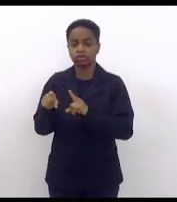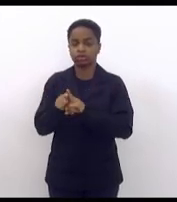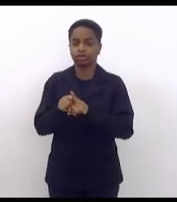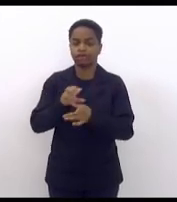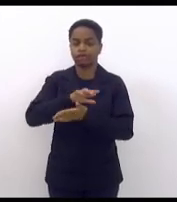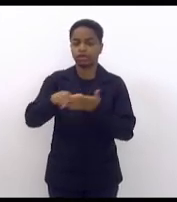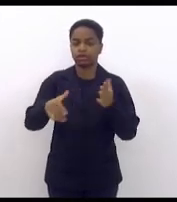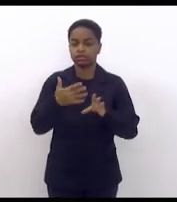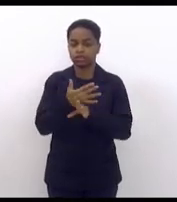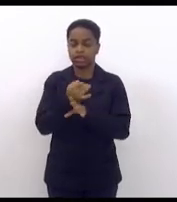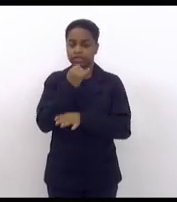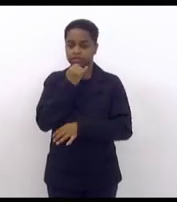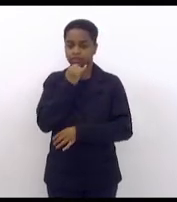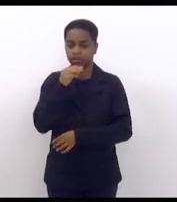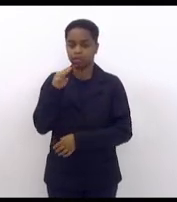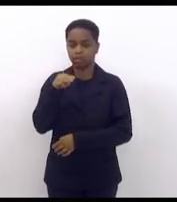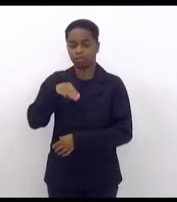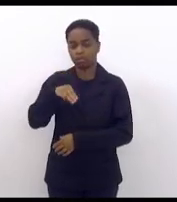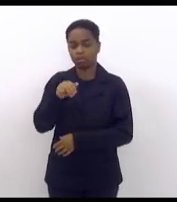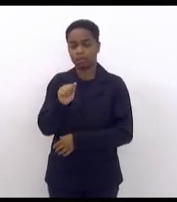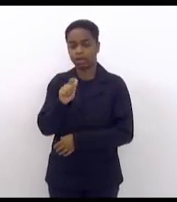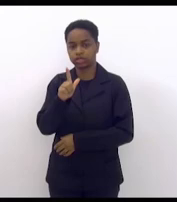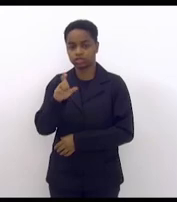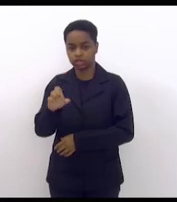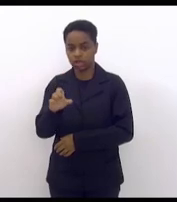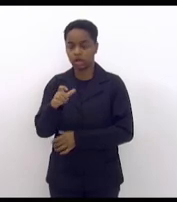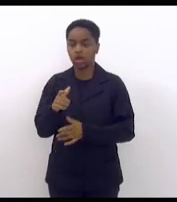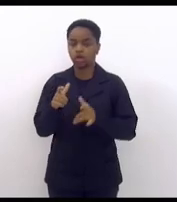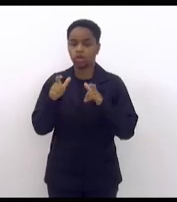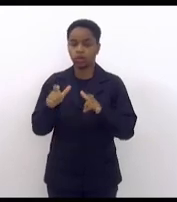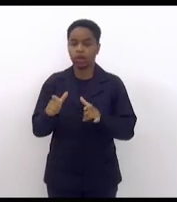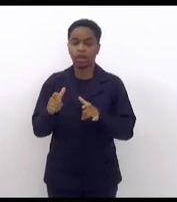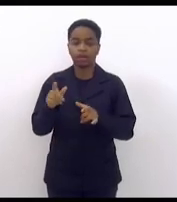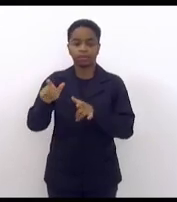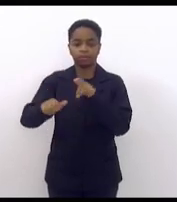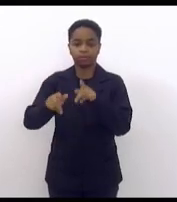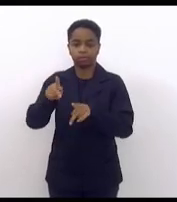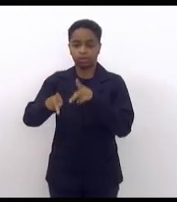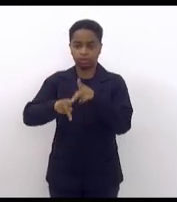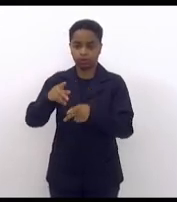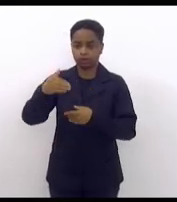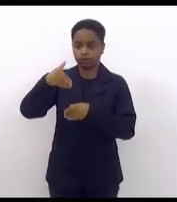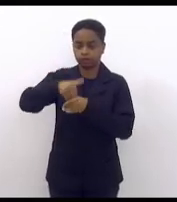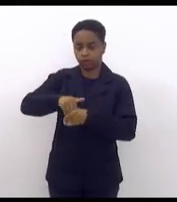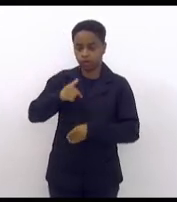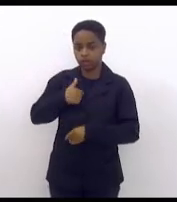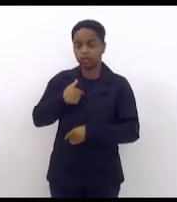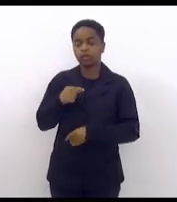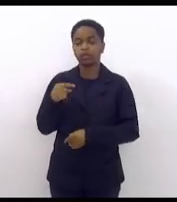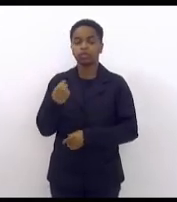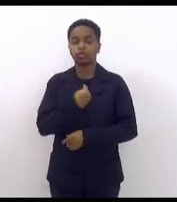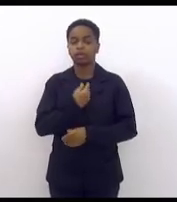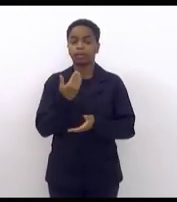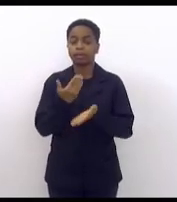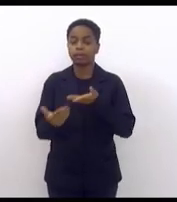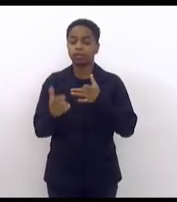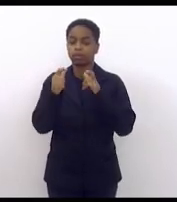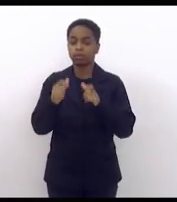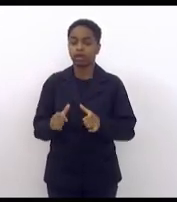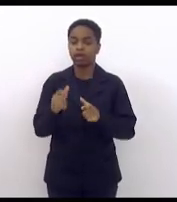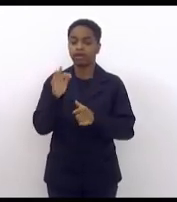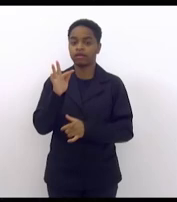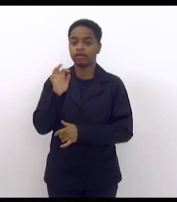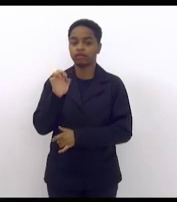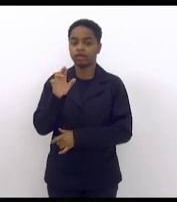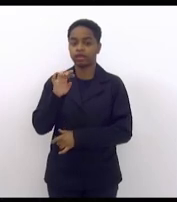Estado. Lá em Magé, por exemplo, que é um município onde eu tenho base eleitoral, nós perdemos uma planta industrial da Fertel, porque